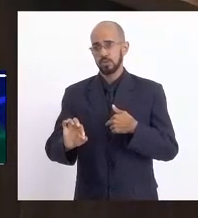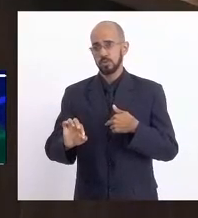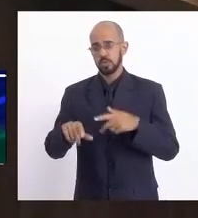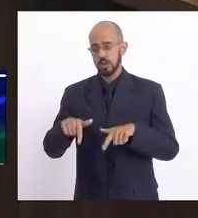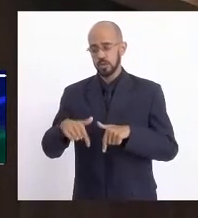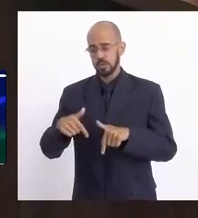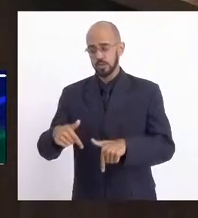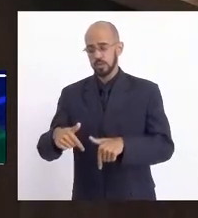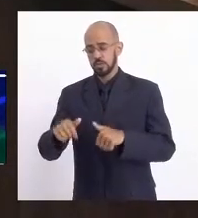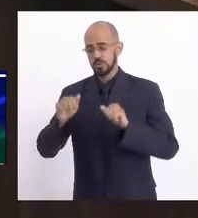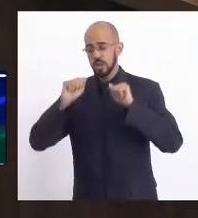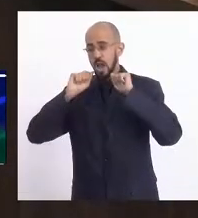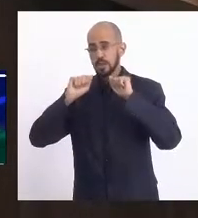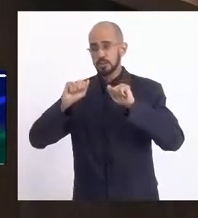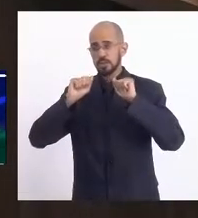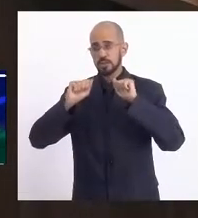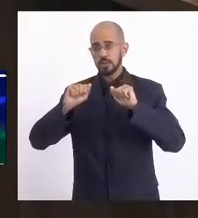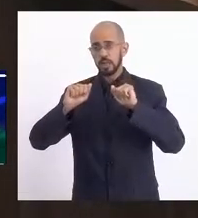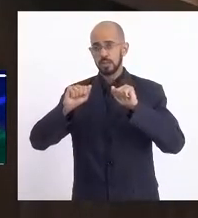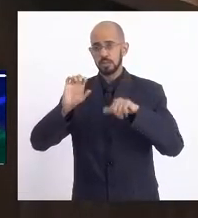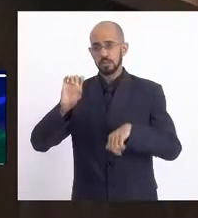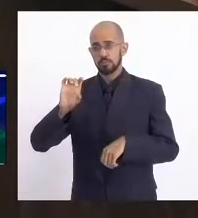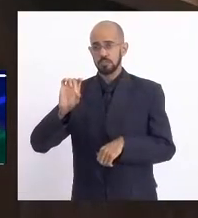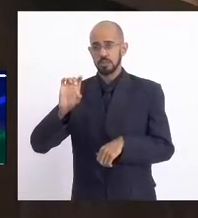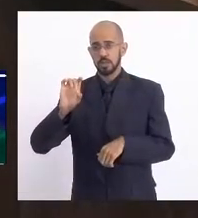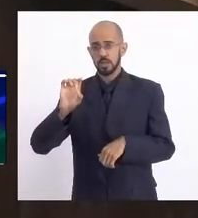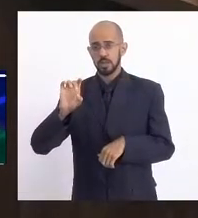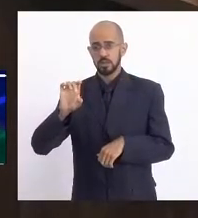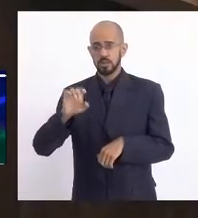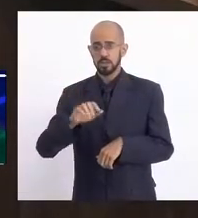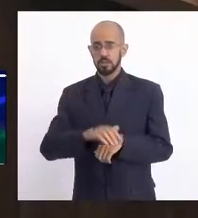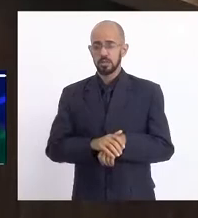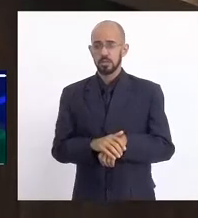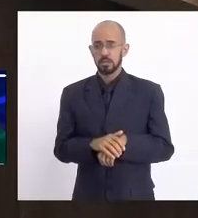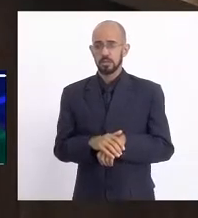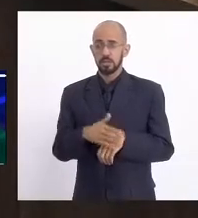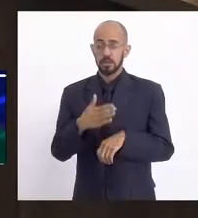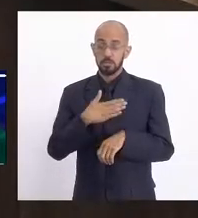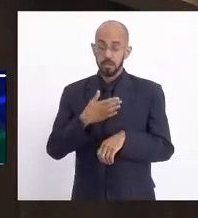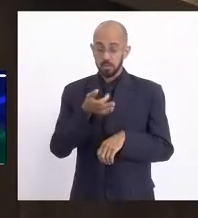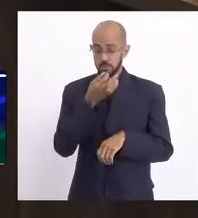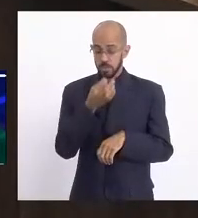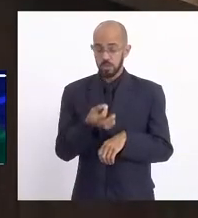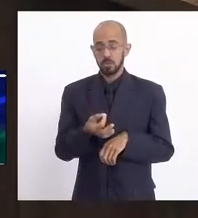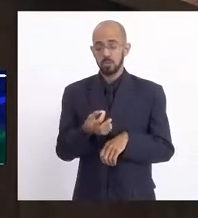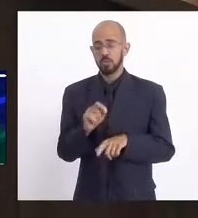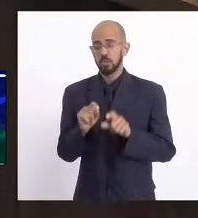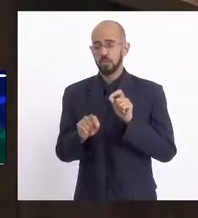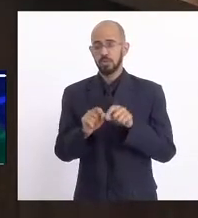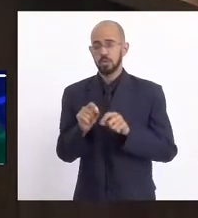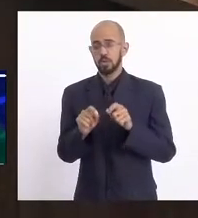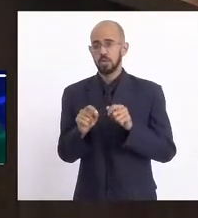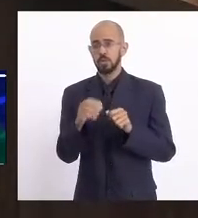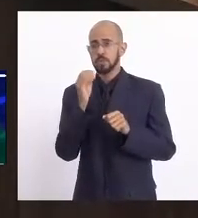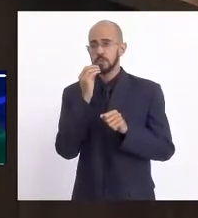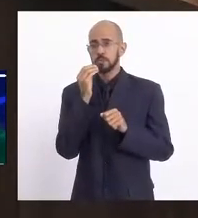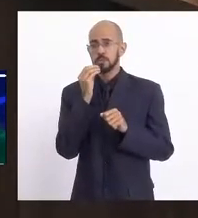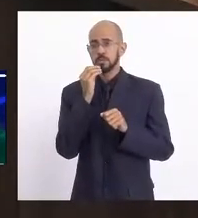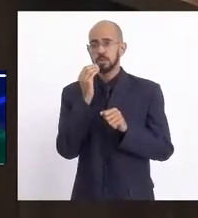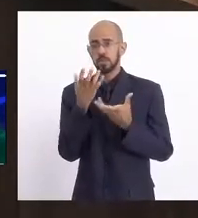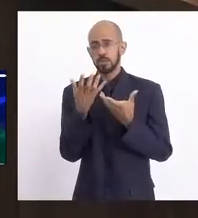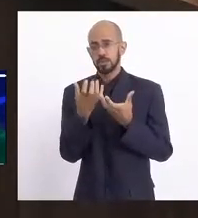funções de assistente e especialista, que, no meu entendimento, poderia ser